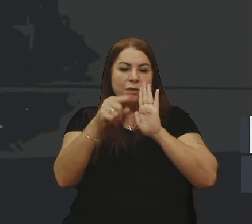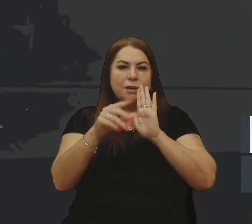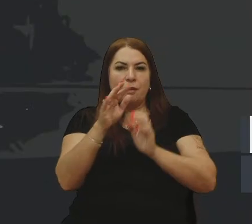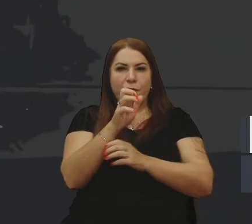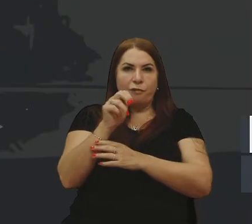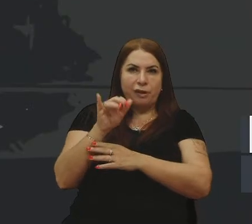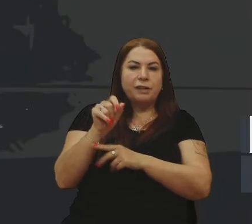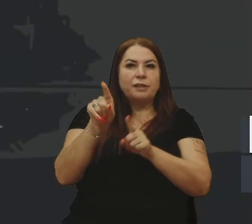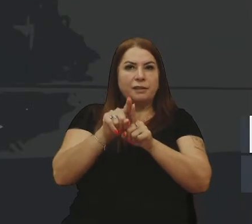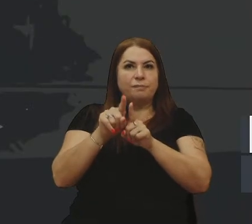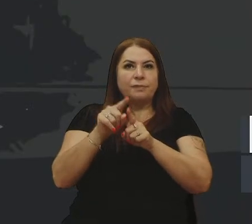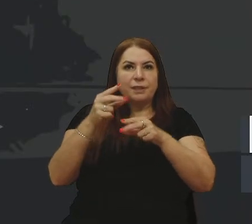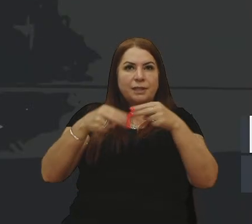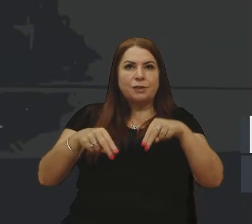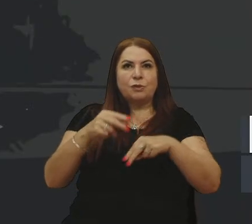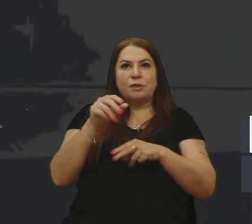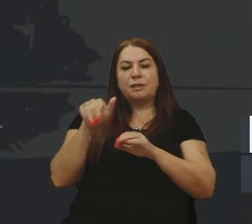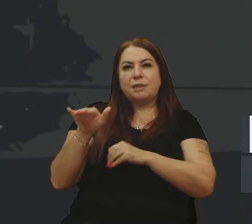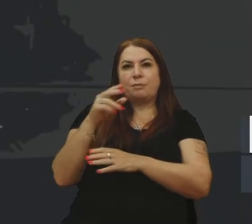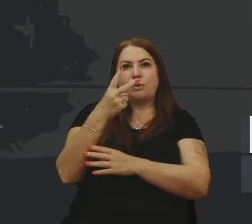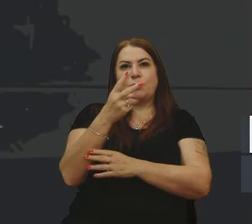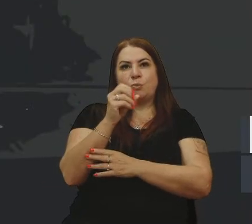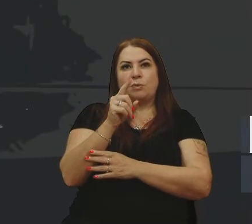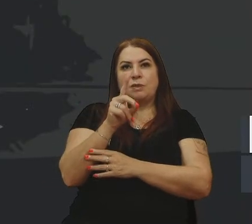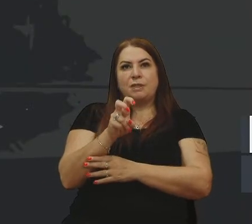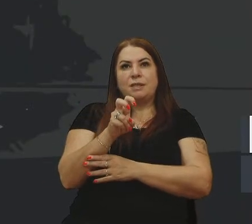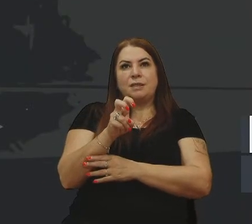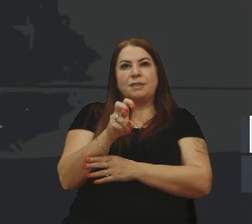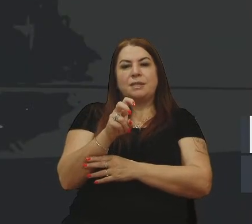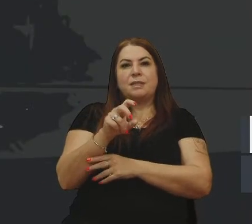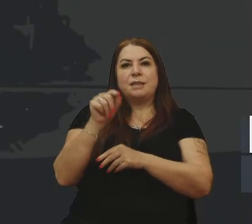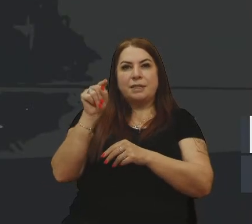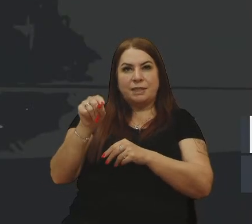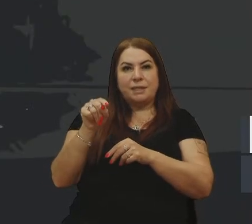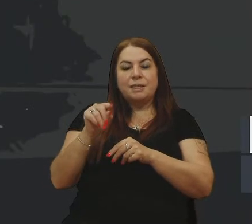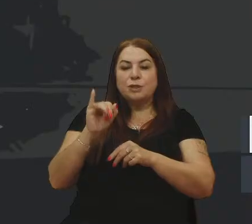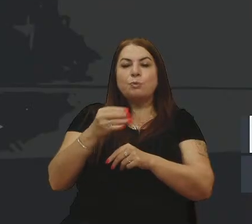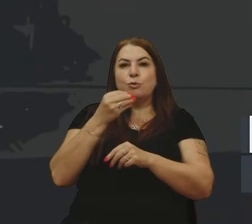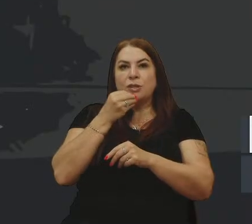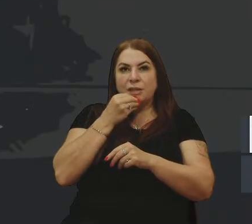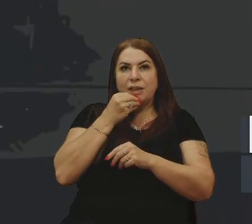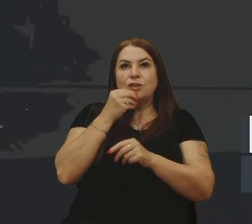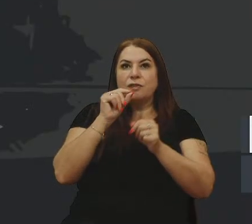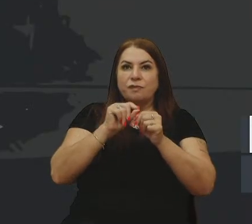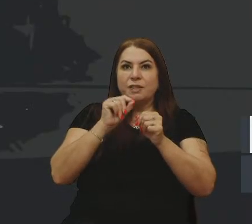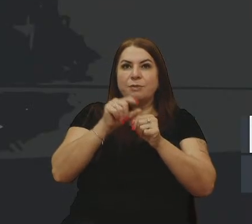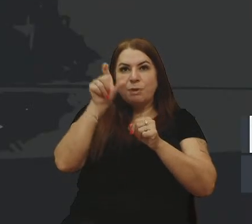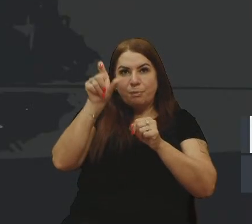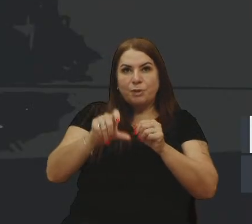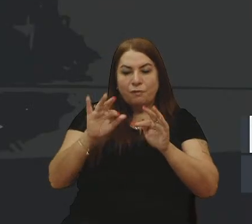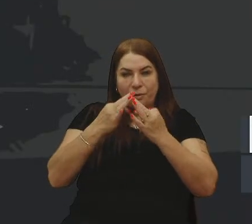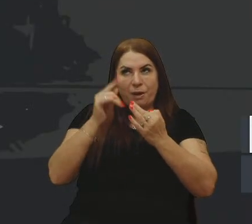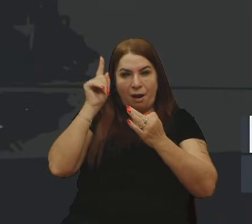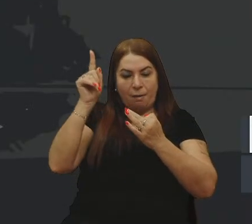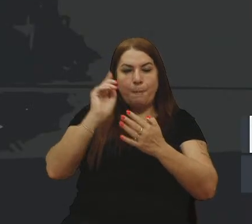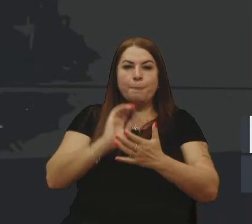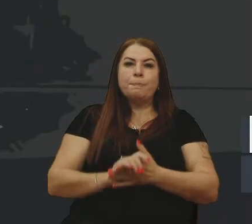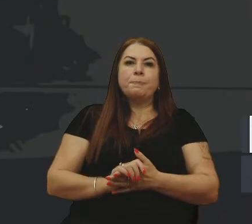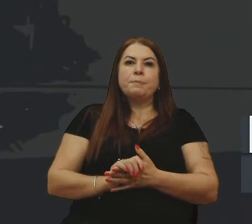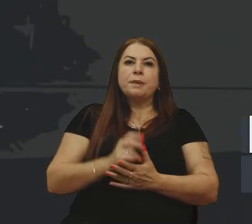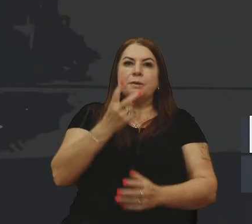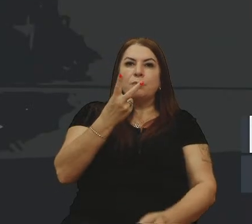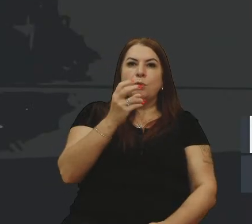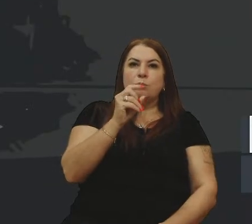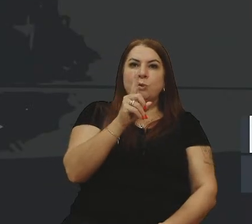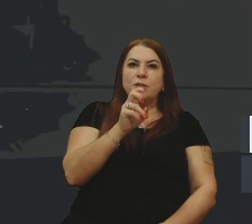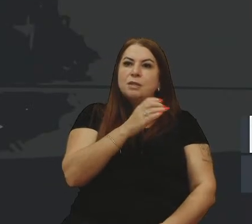E aí a gente inaugurou em setembro de 2015 a primeira franquia, dada essa oportunidade de fazer com uma pessoa da família lá. E de 2015